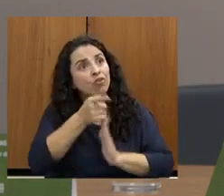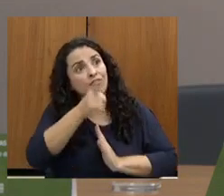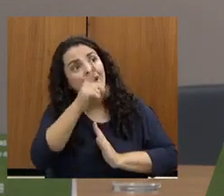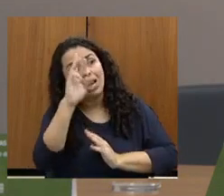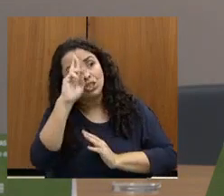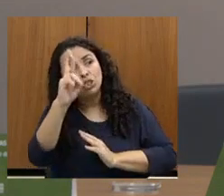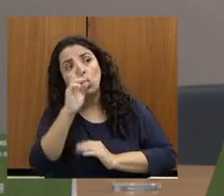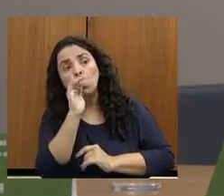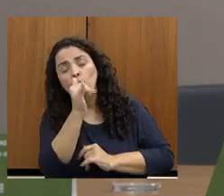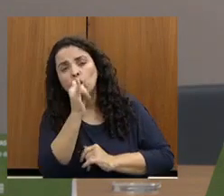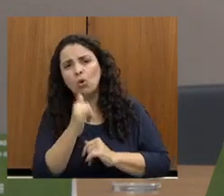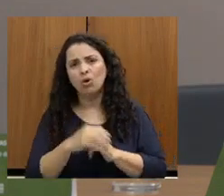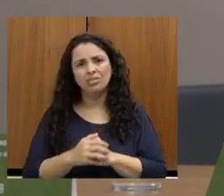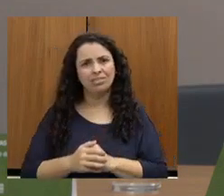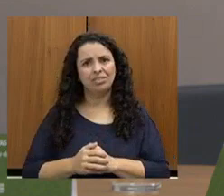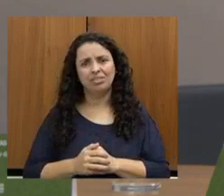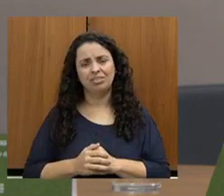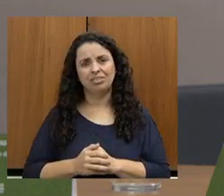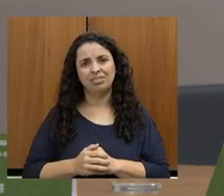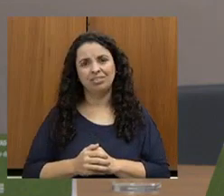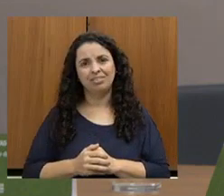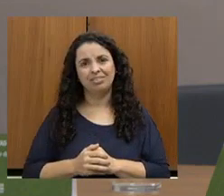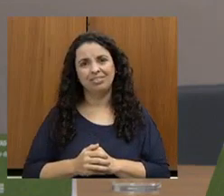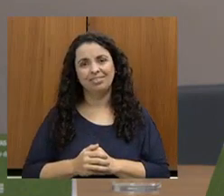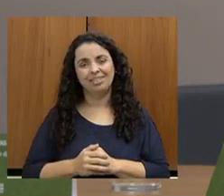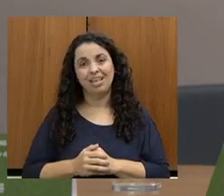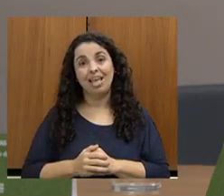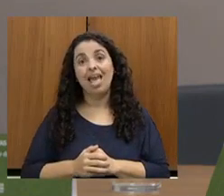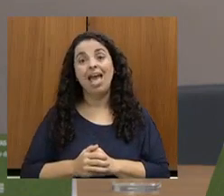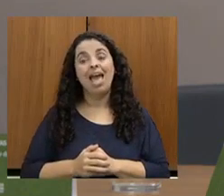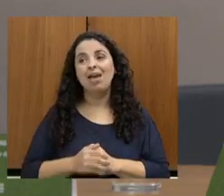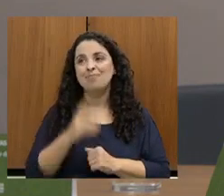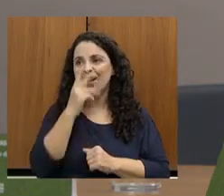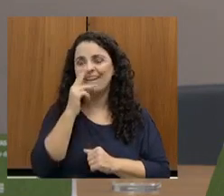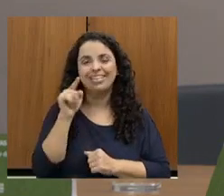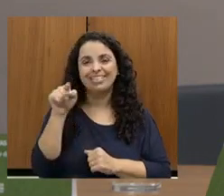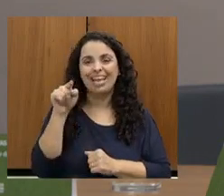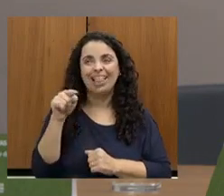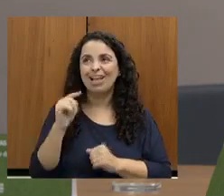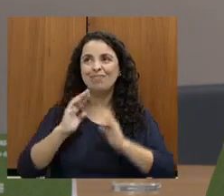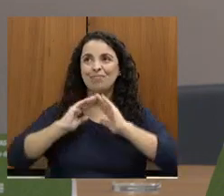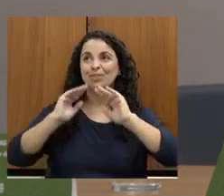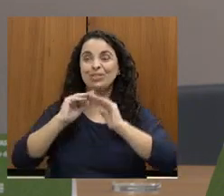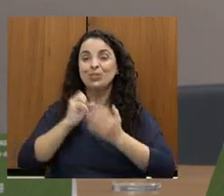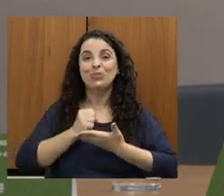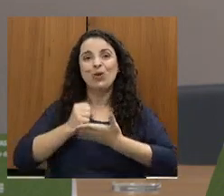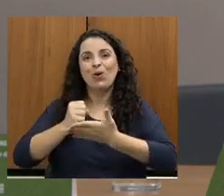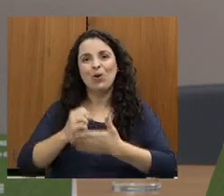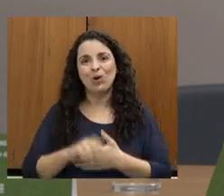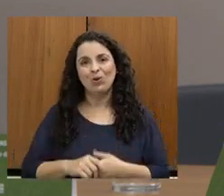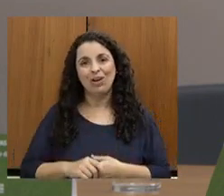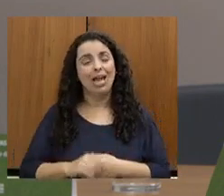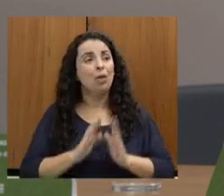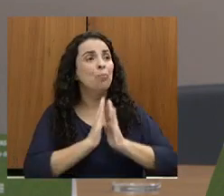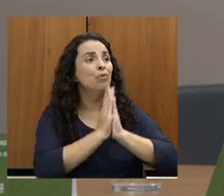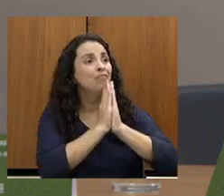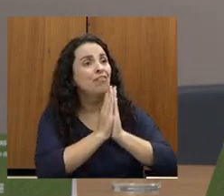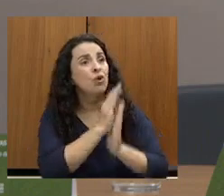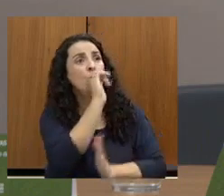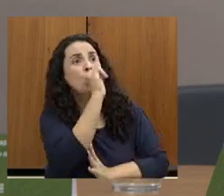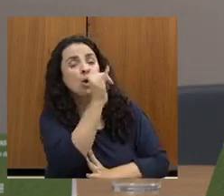Ela estava me pedindo, ela não falou essas palavras, eu estou interpretando, mas ela estava me pedindo socorro. Diva, por favor, passa tudo isso para a direção.